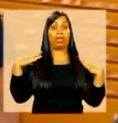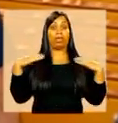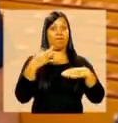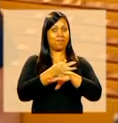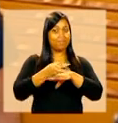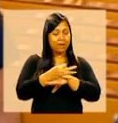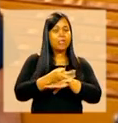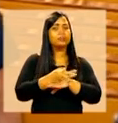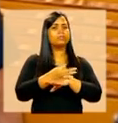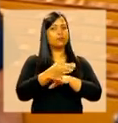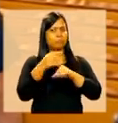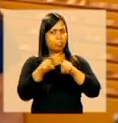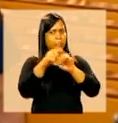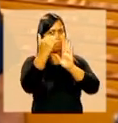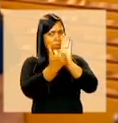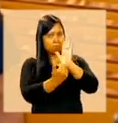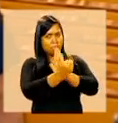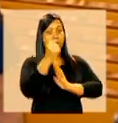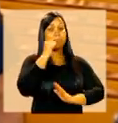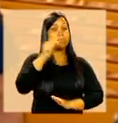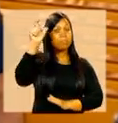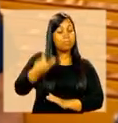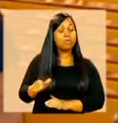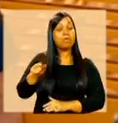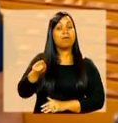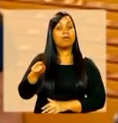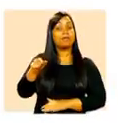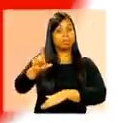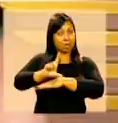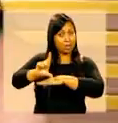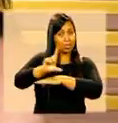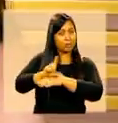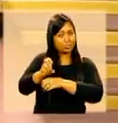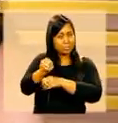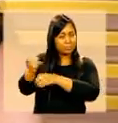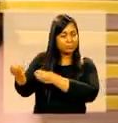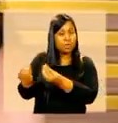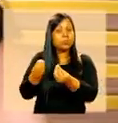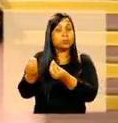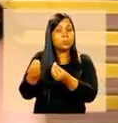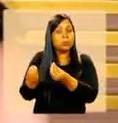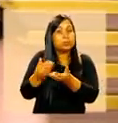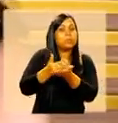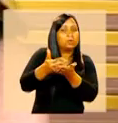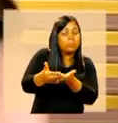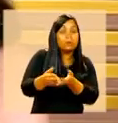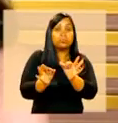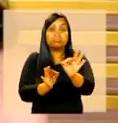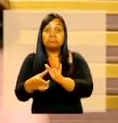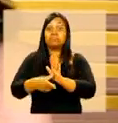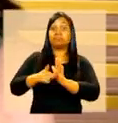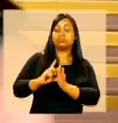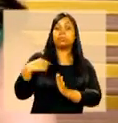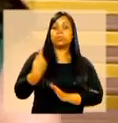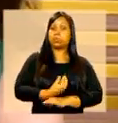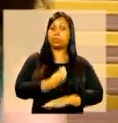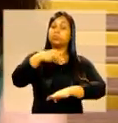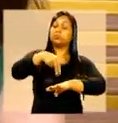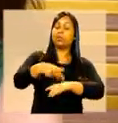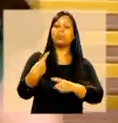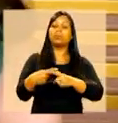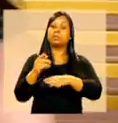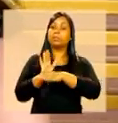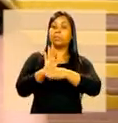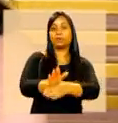férias vem do planejamento, como explica a agente de viagens Carla Piloni. Uma boa viagem começa pelo planejamento e nós estamos